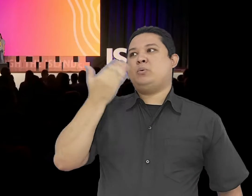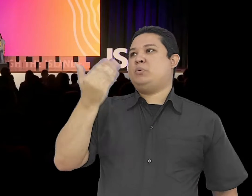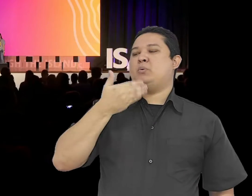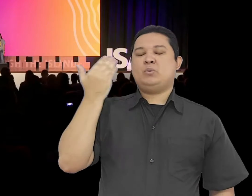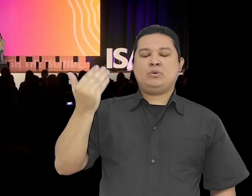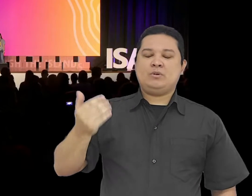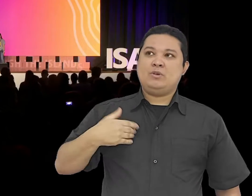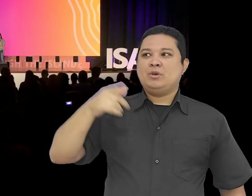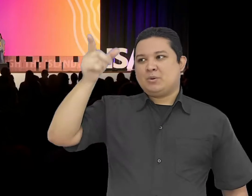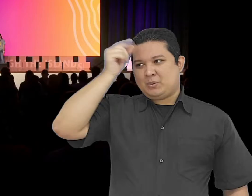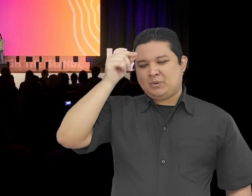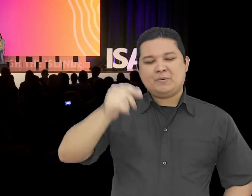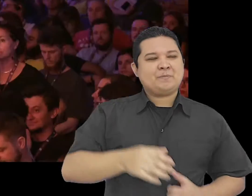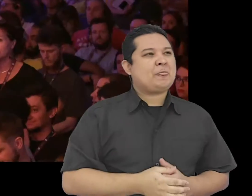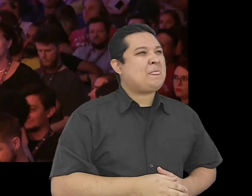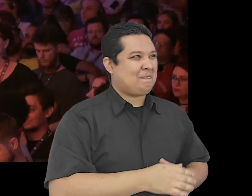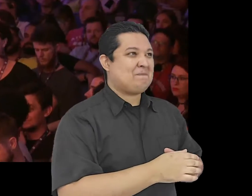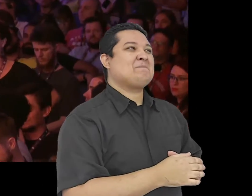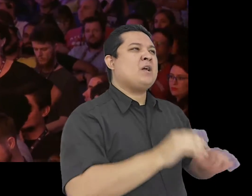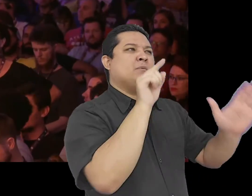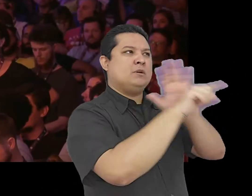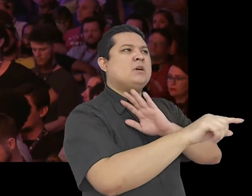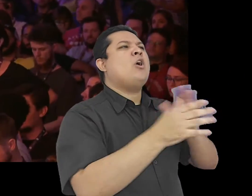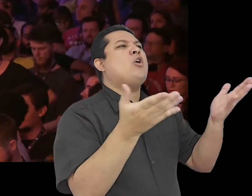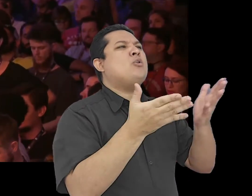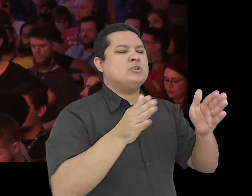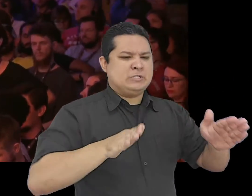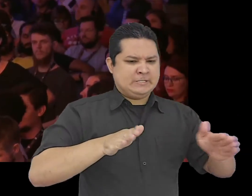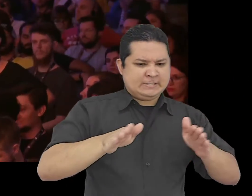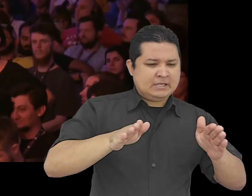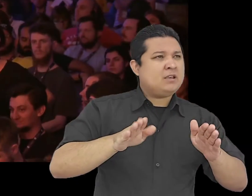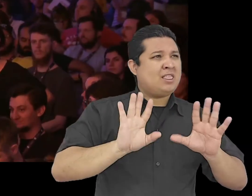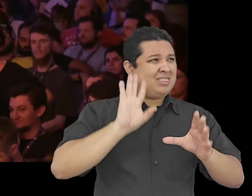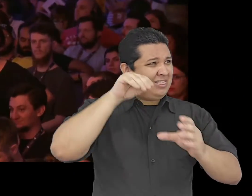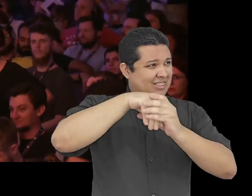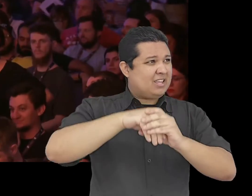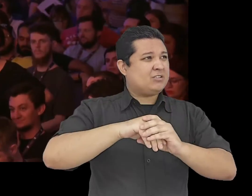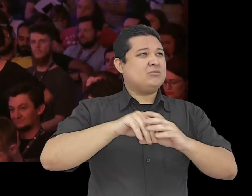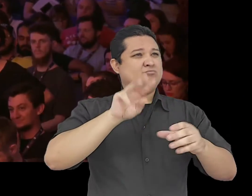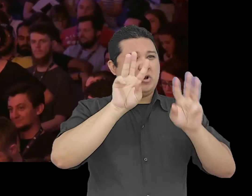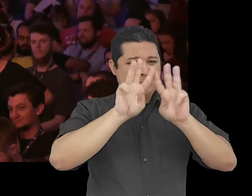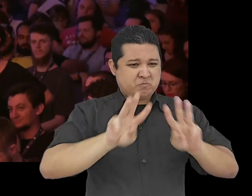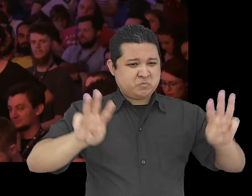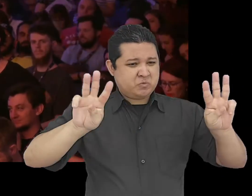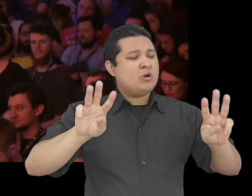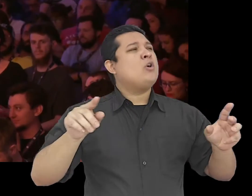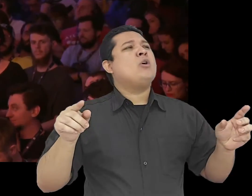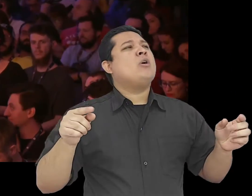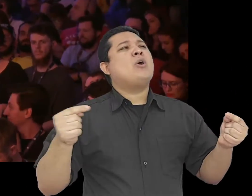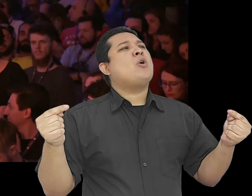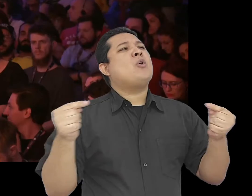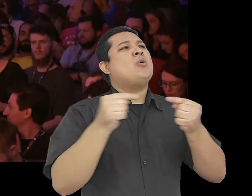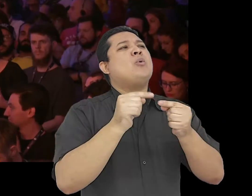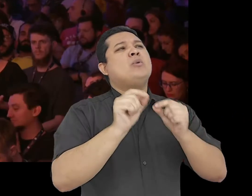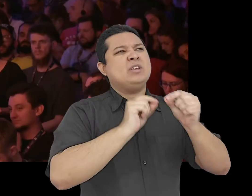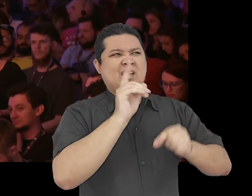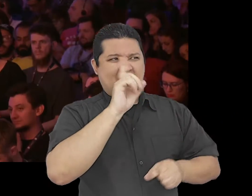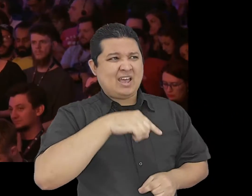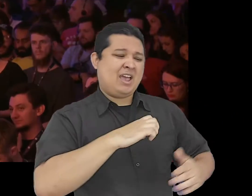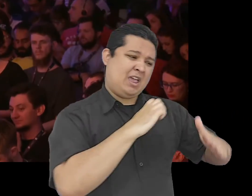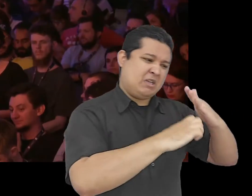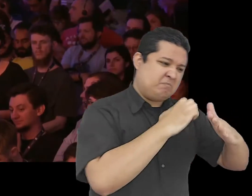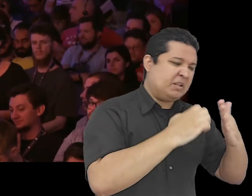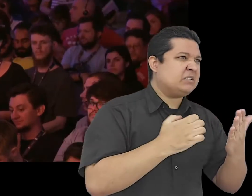Boa tarde. Eu gostaria de saber se a falta de acessibilidade que a gente enfrenta hoje nos sites é devido às empresas não terem